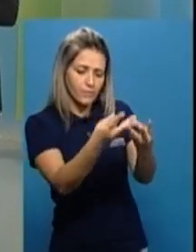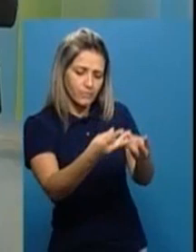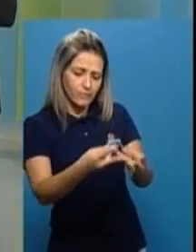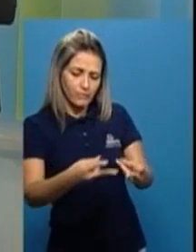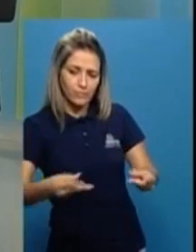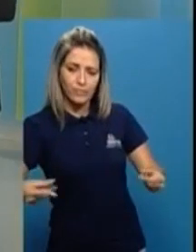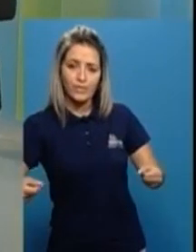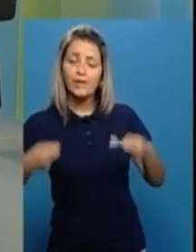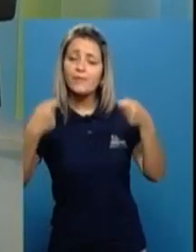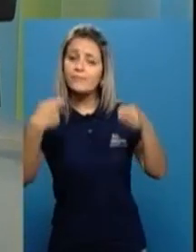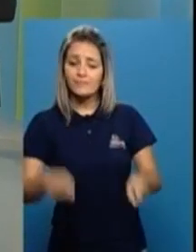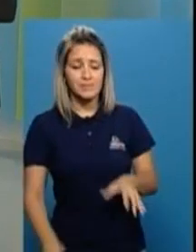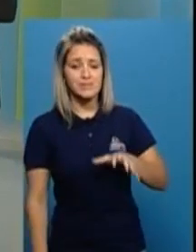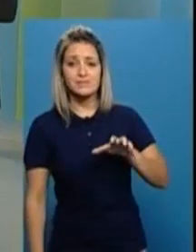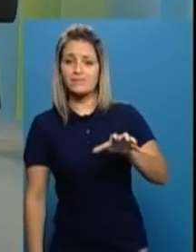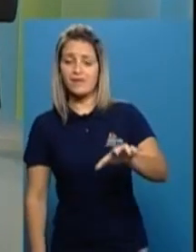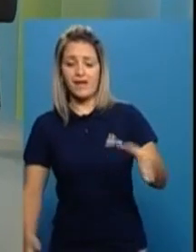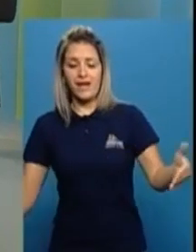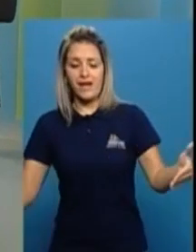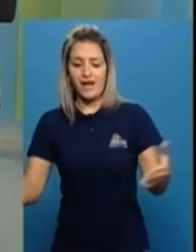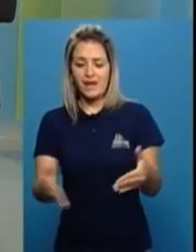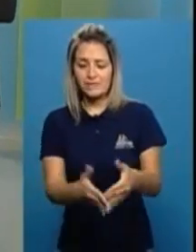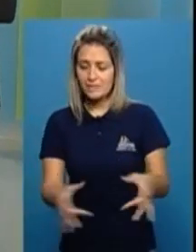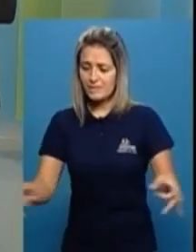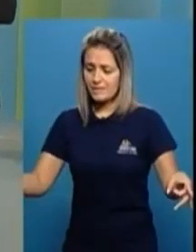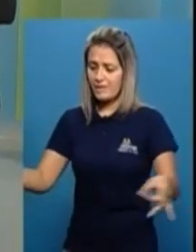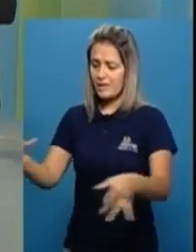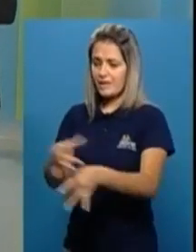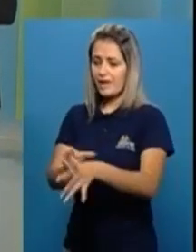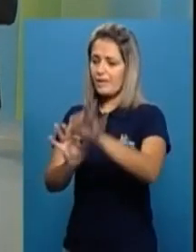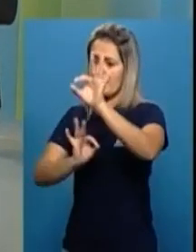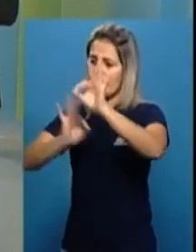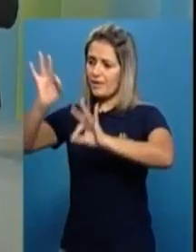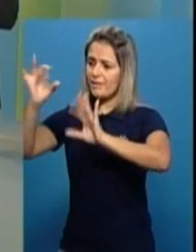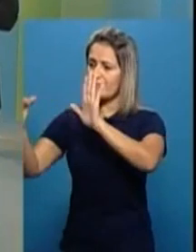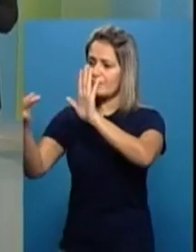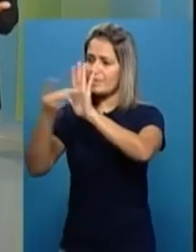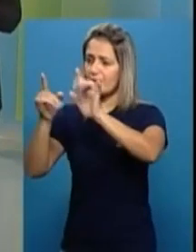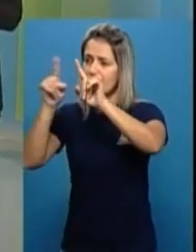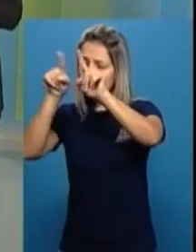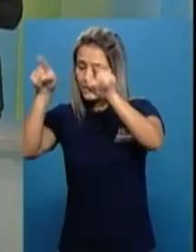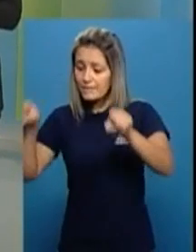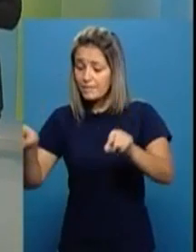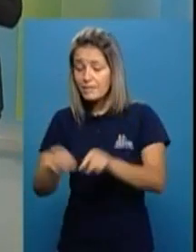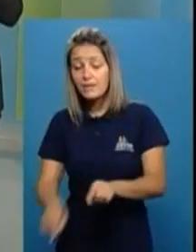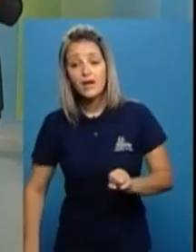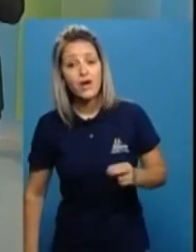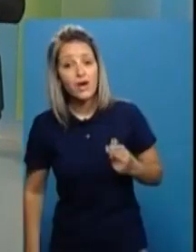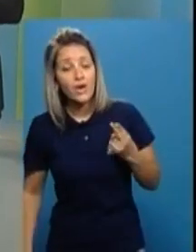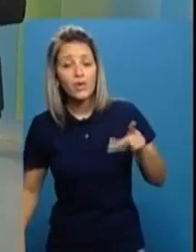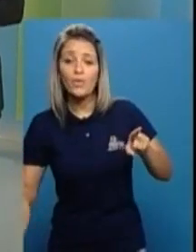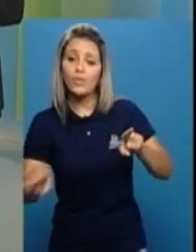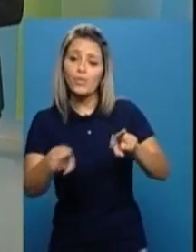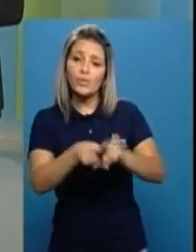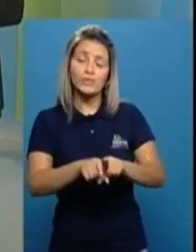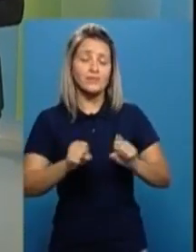ficar assim até que seja concluída a moldagem do vidro. Ou então poderá haver atrasos graves no